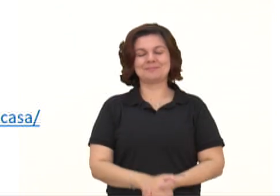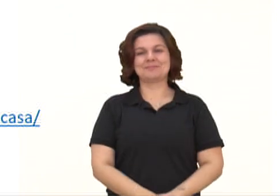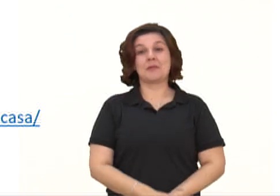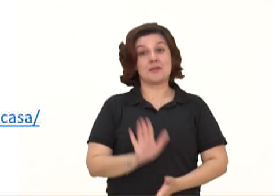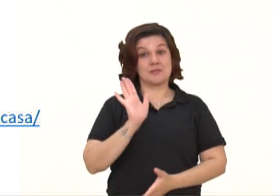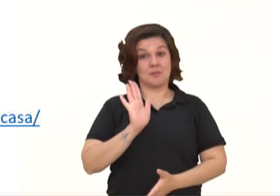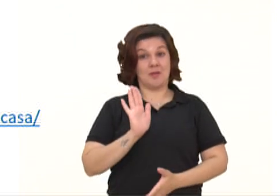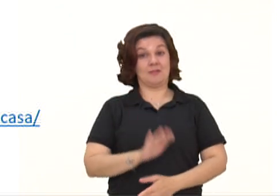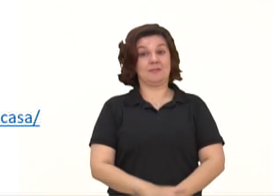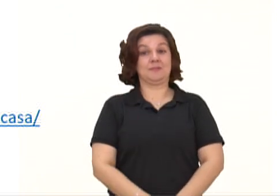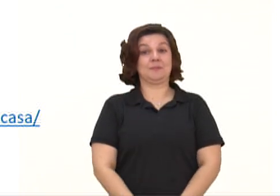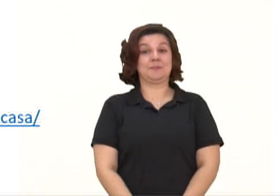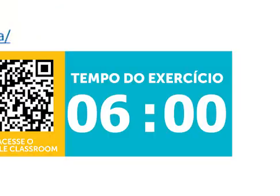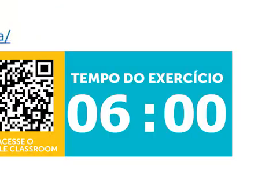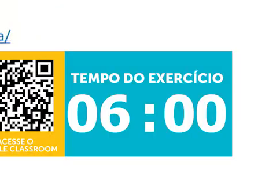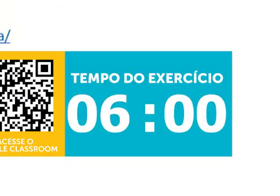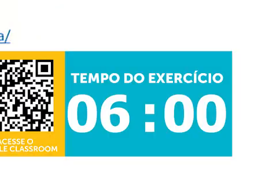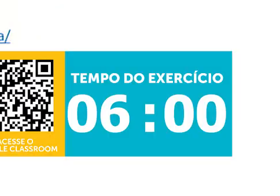Não saiam daí.